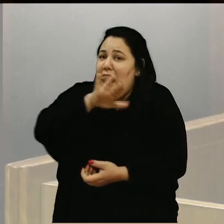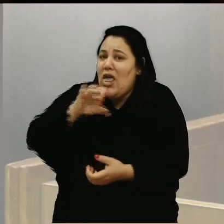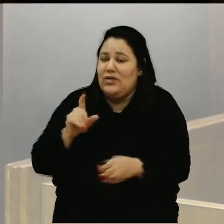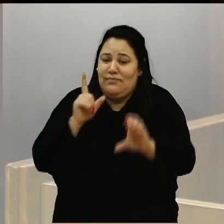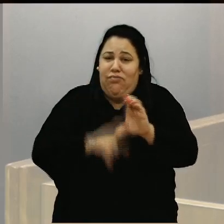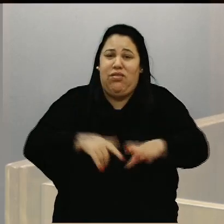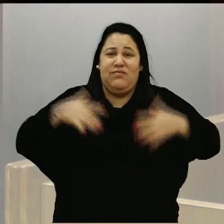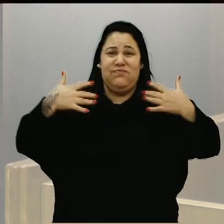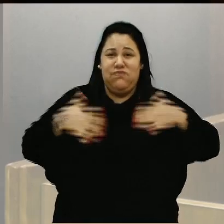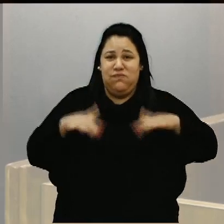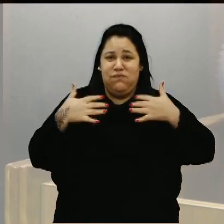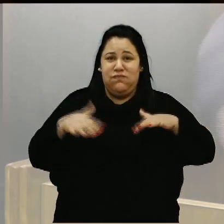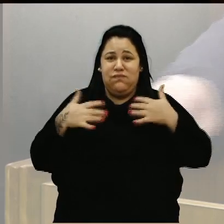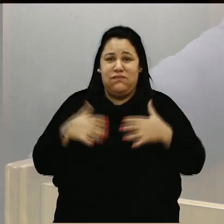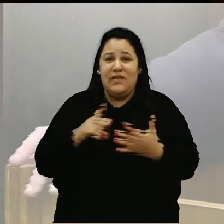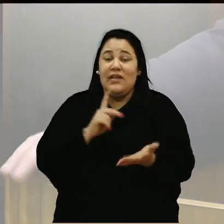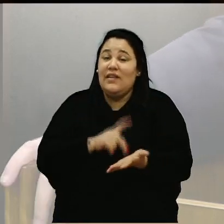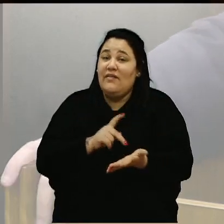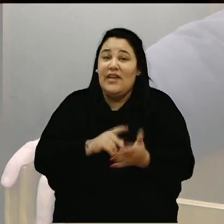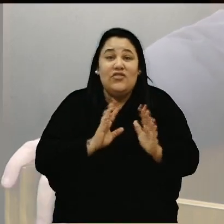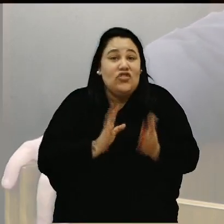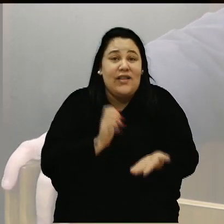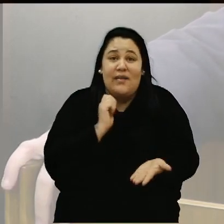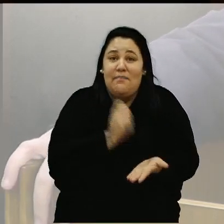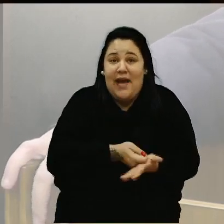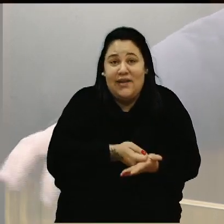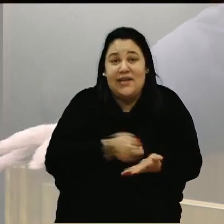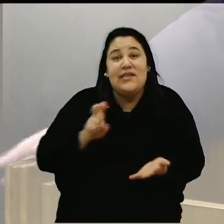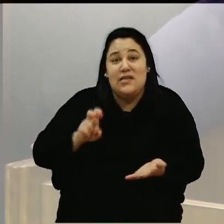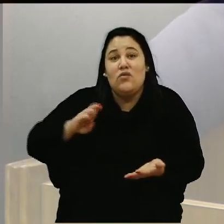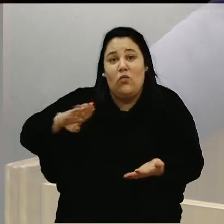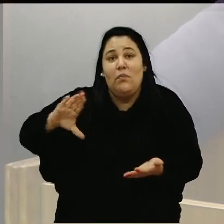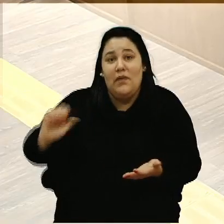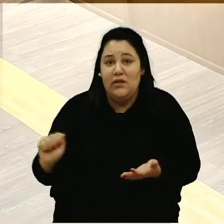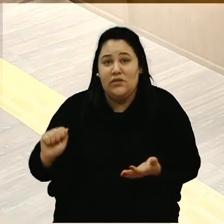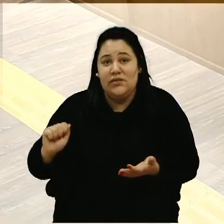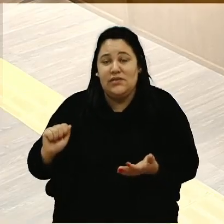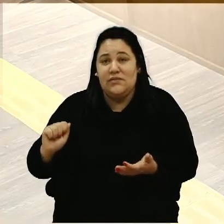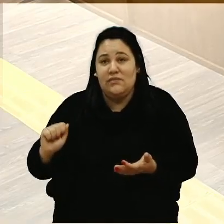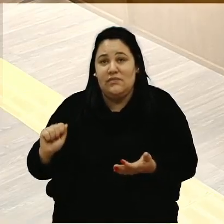na verdade é 5 bilhões segundo os especialistas. Obrigado, senhora presidente. Desculpa.